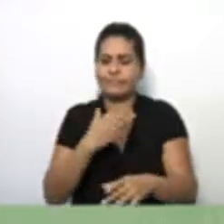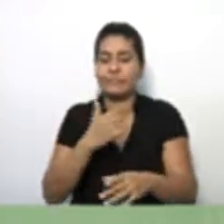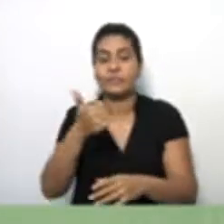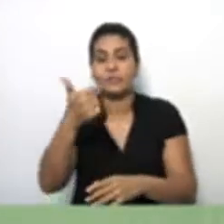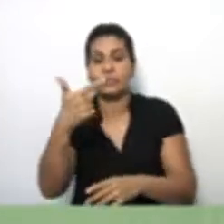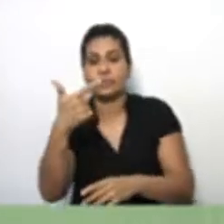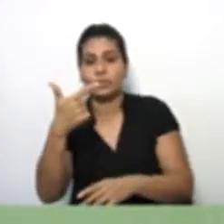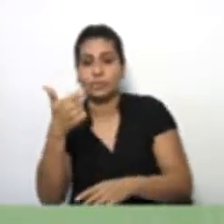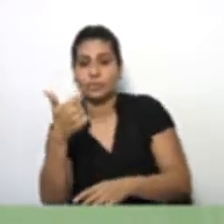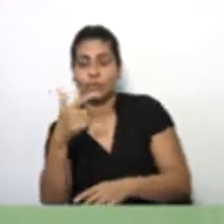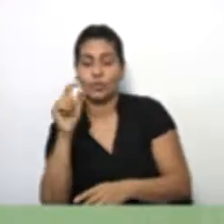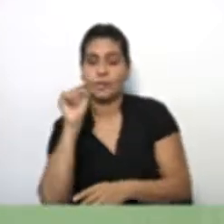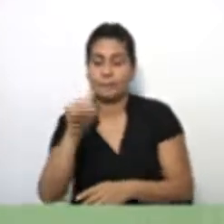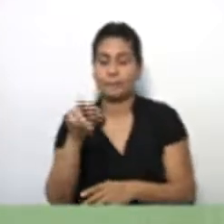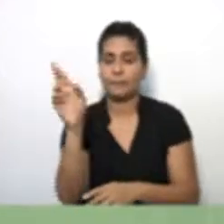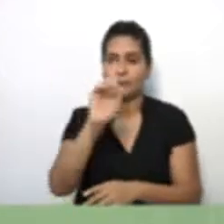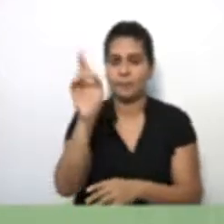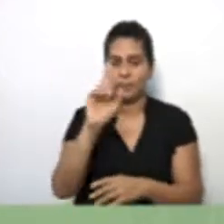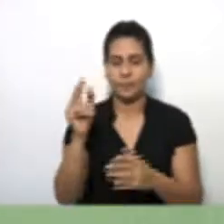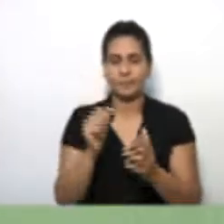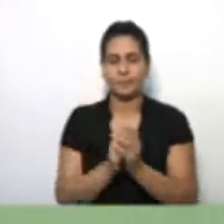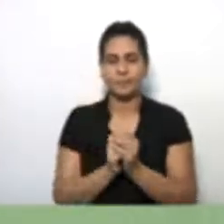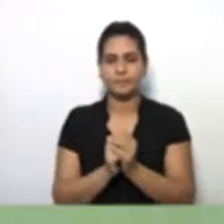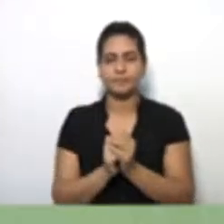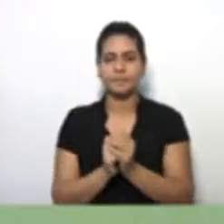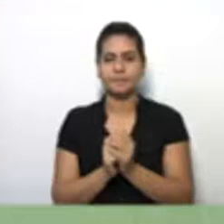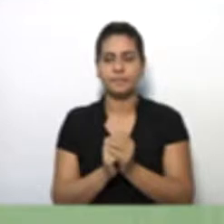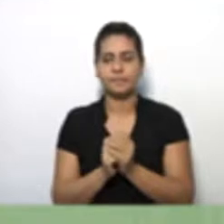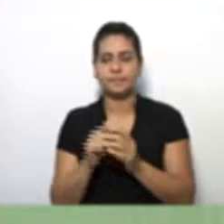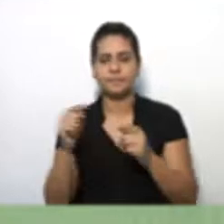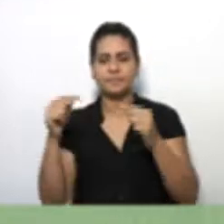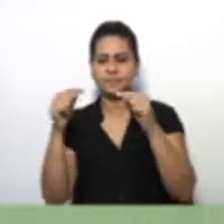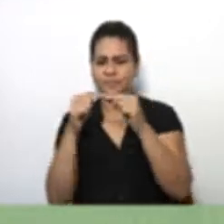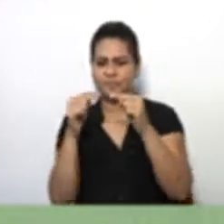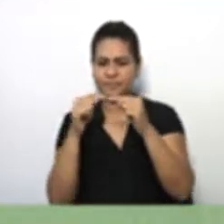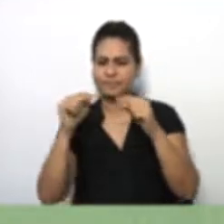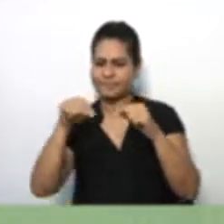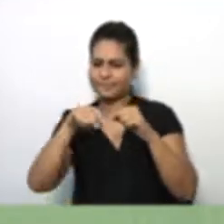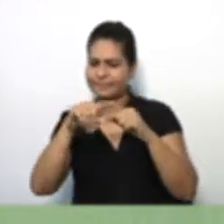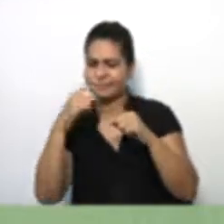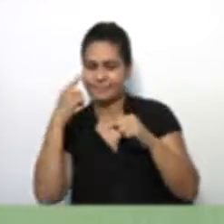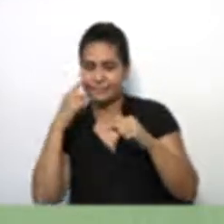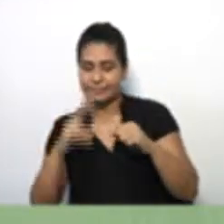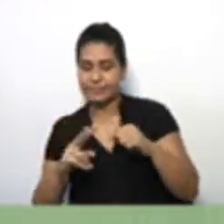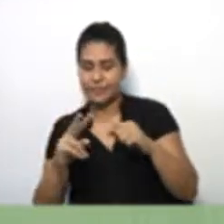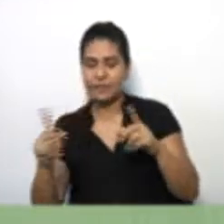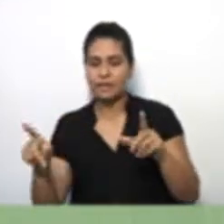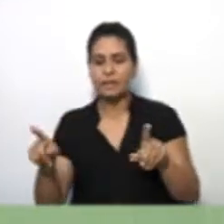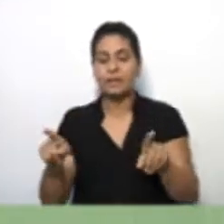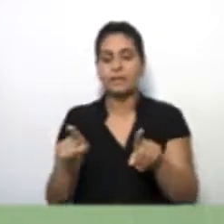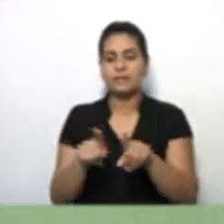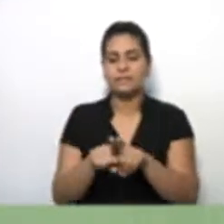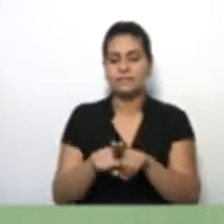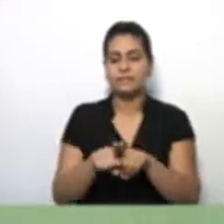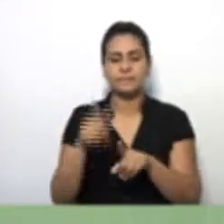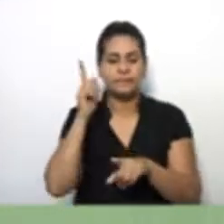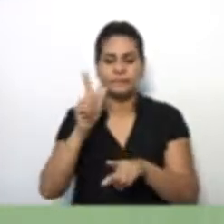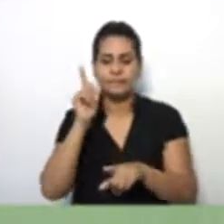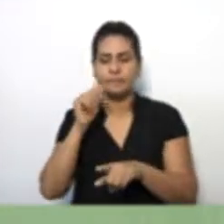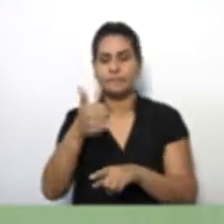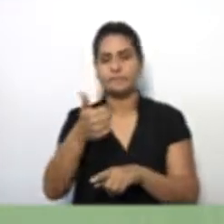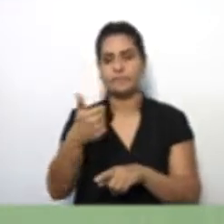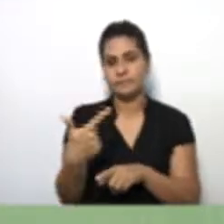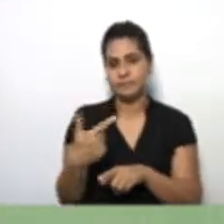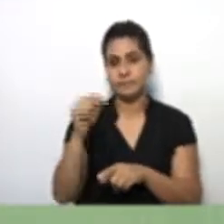reais, né? Né? 12 mil, aqui que é o ponto, aqui é a vírgula. 12 mil reais, então... Conseguiu alcançar